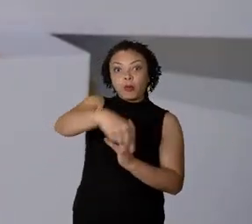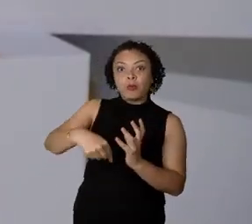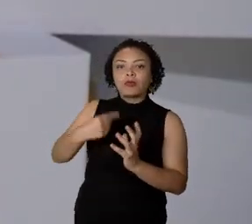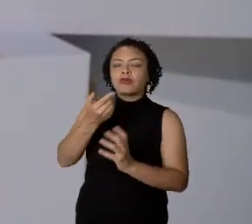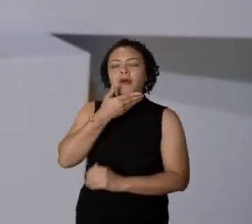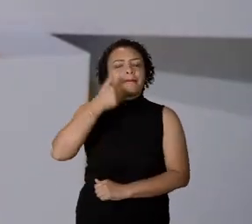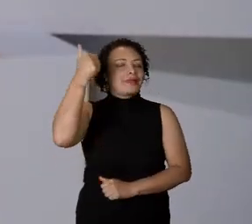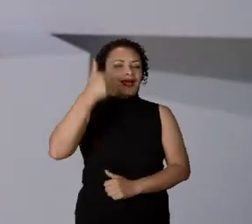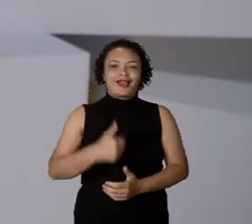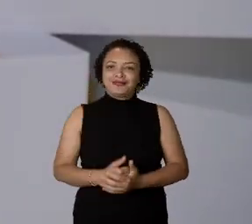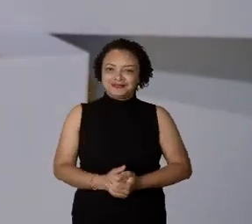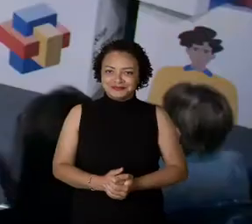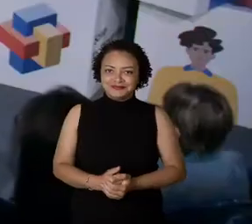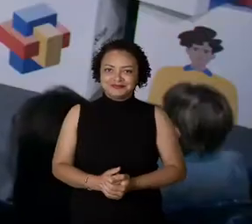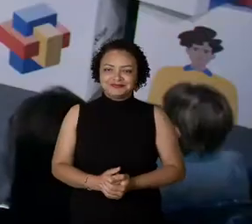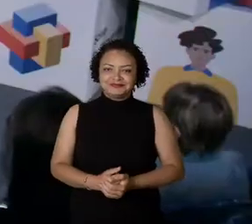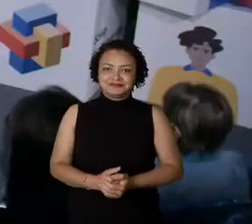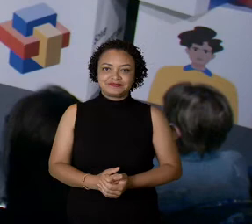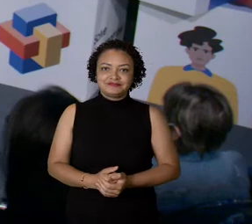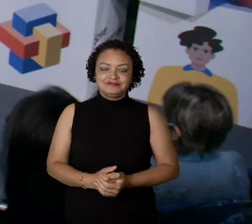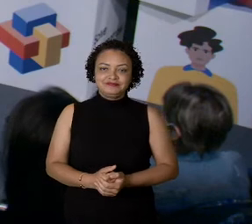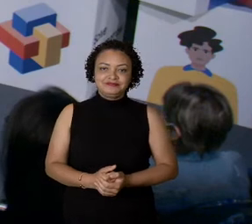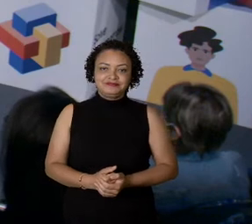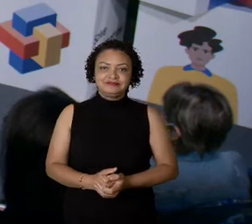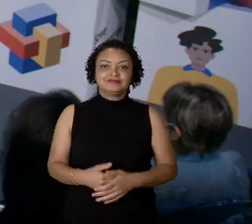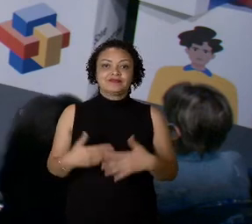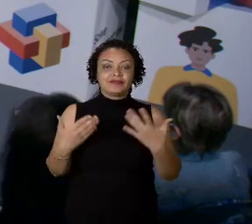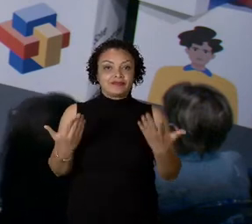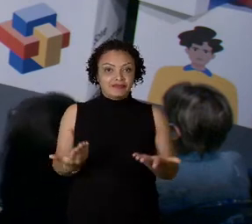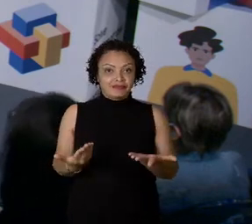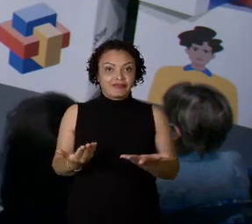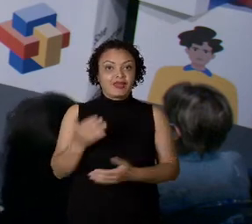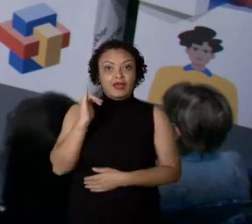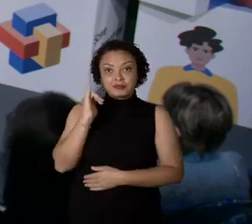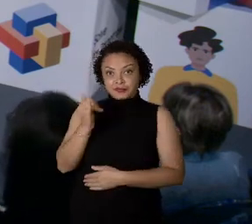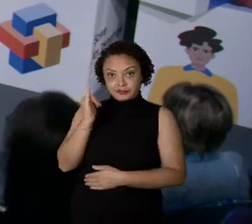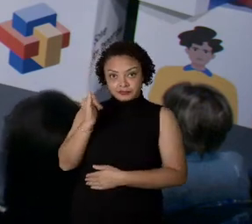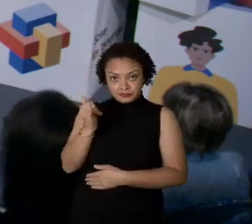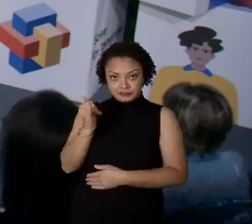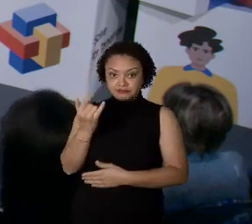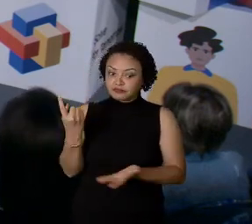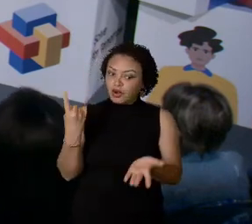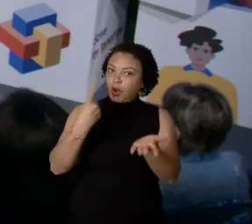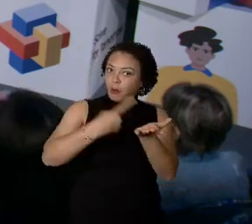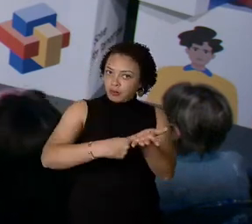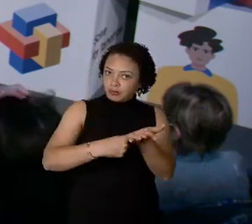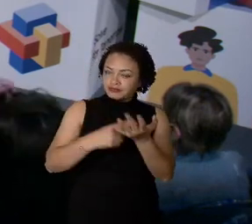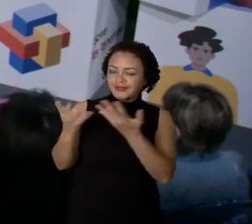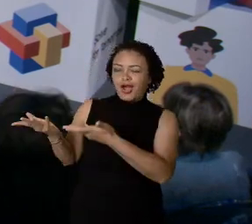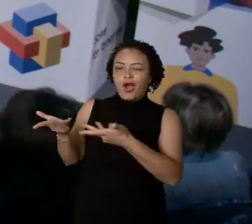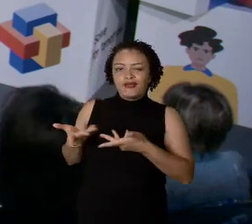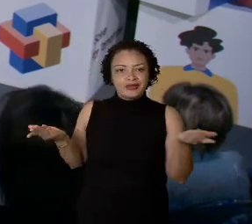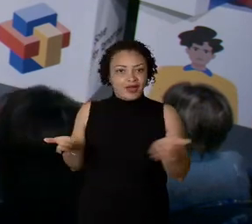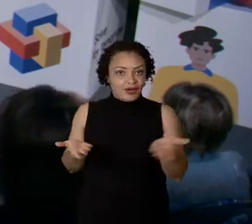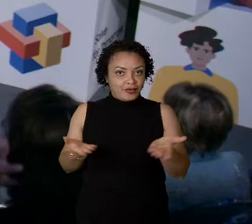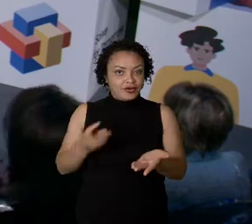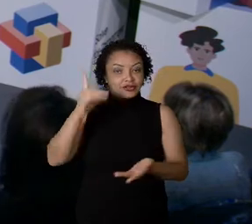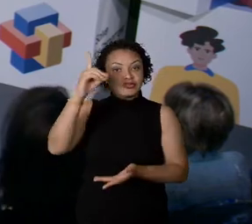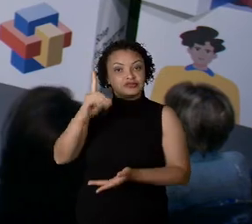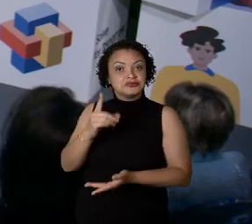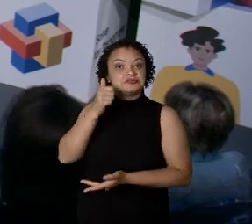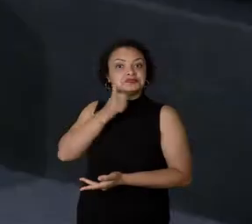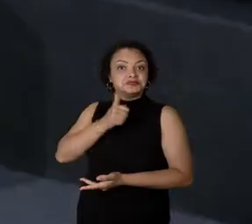melhor. E para contar um pouco mais sobre esse compromisso, eu convido ao palco a diretora de